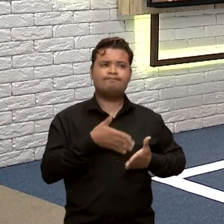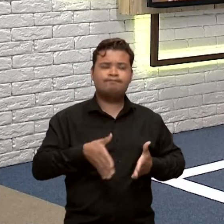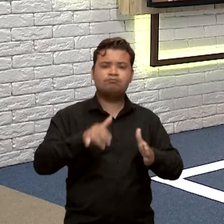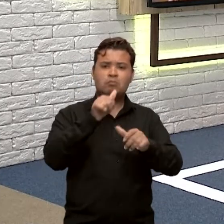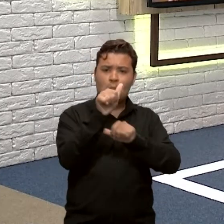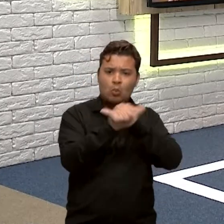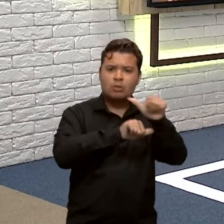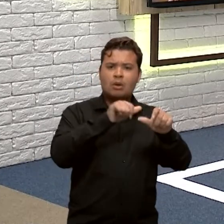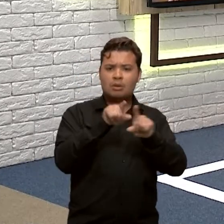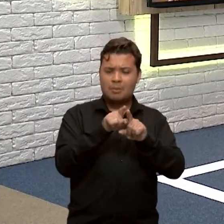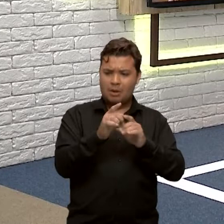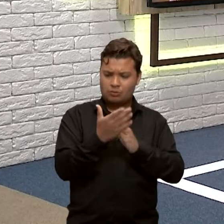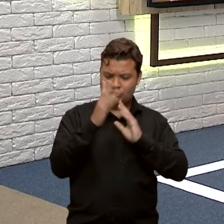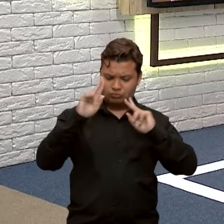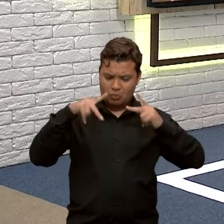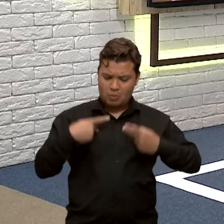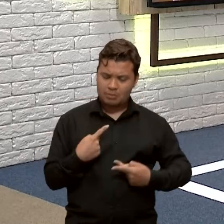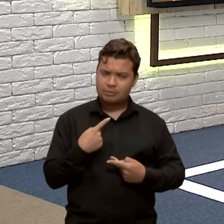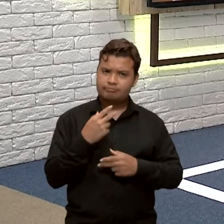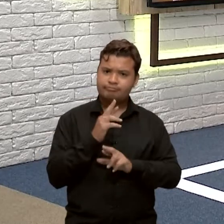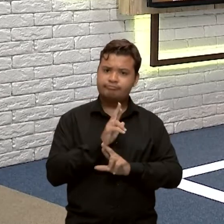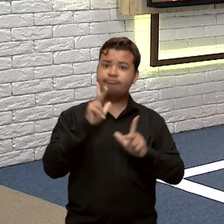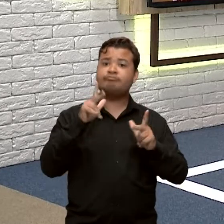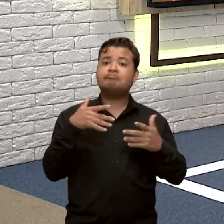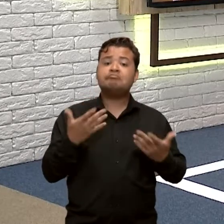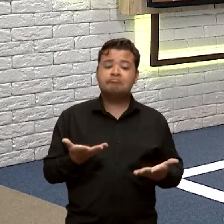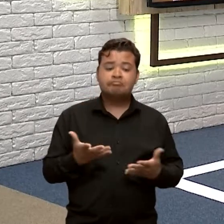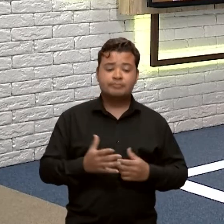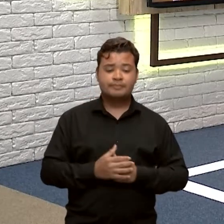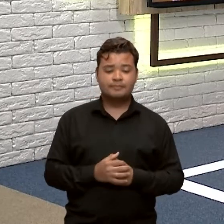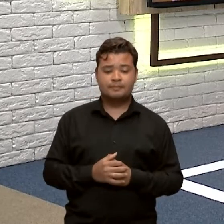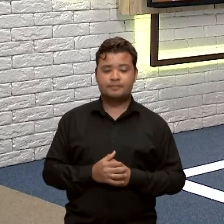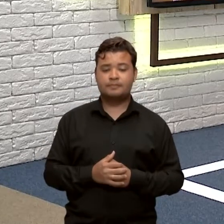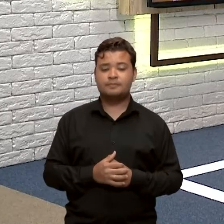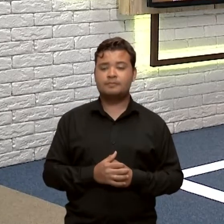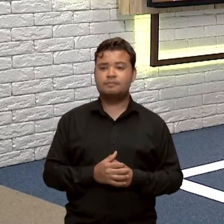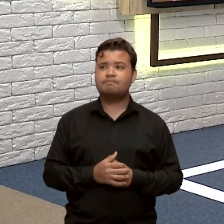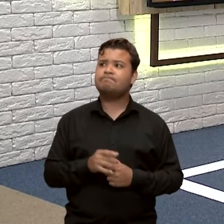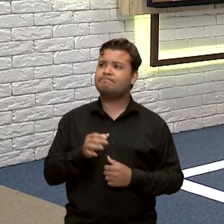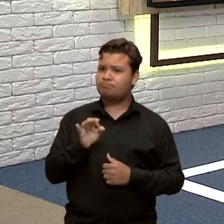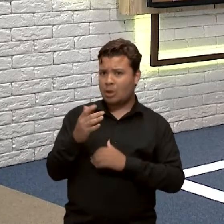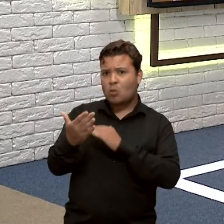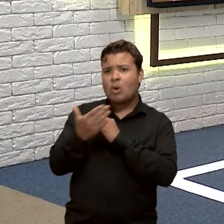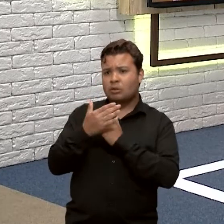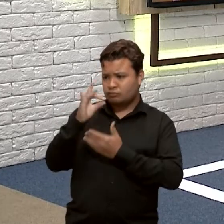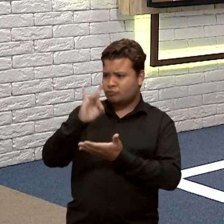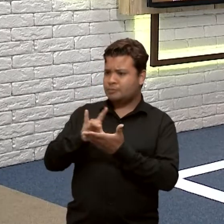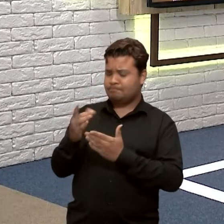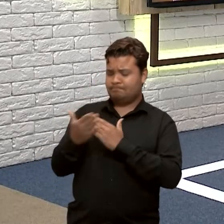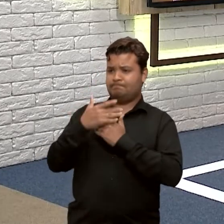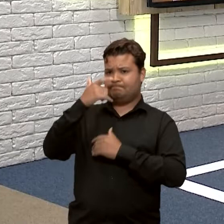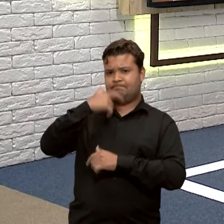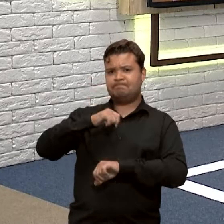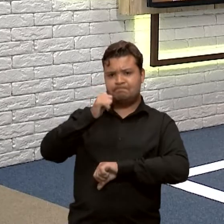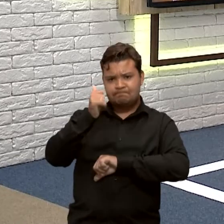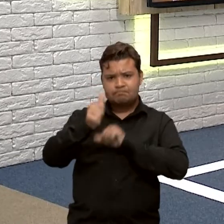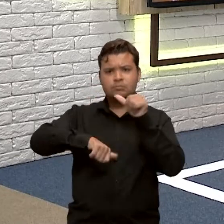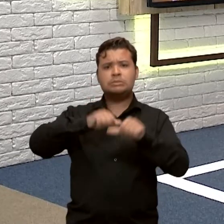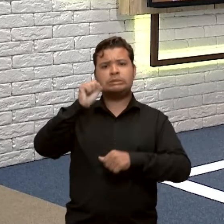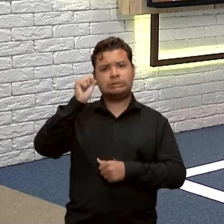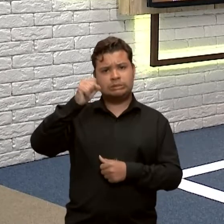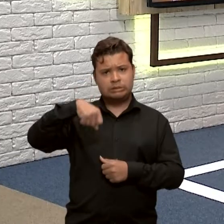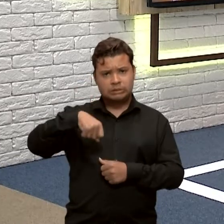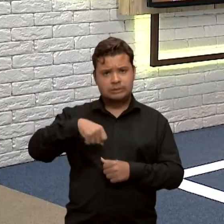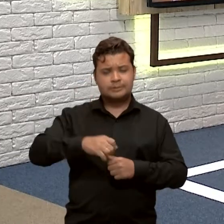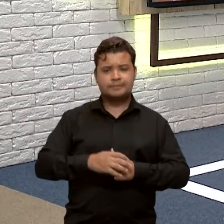O que você acha? Eu acho que já está mudando. Eu acredito fortemente que já está mudando.